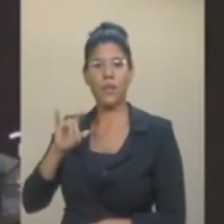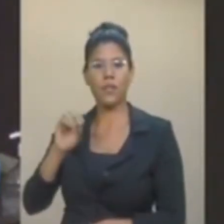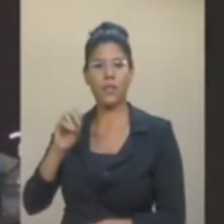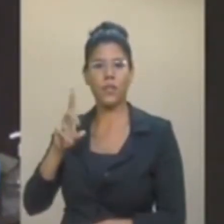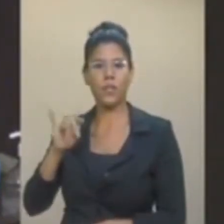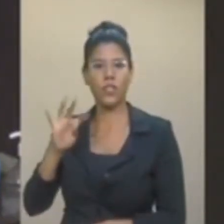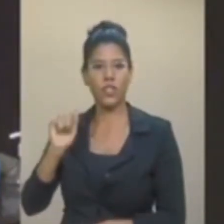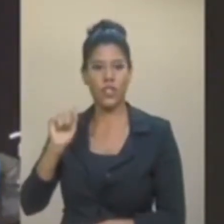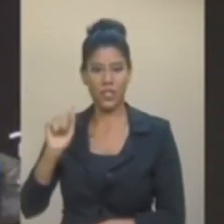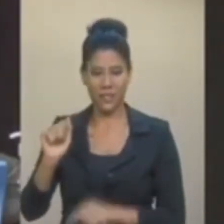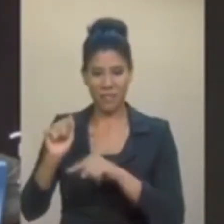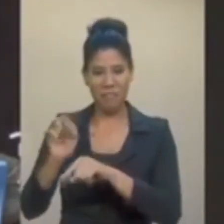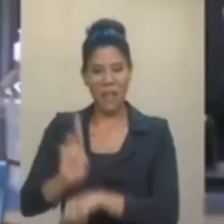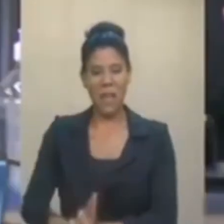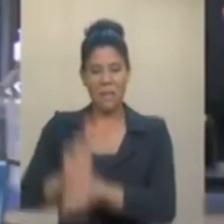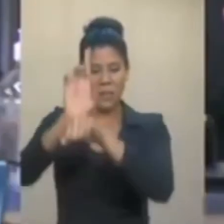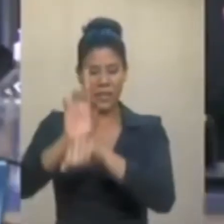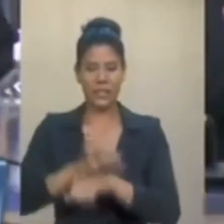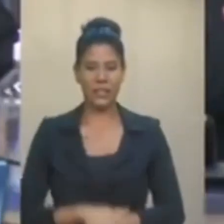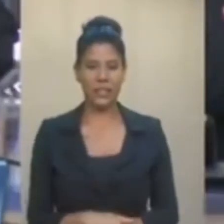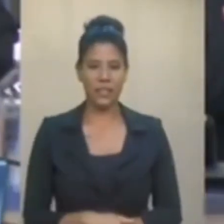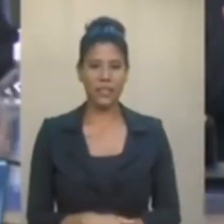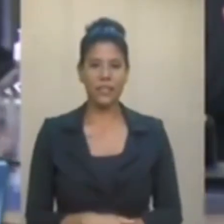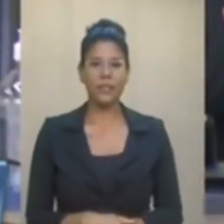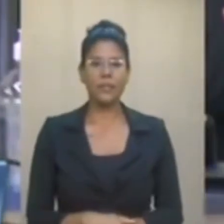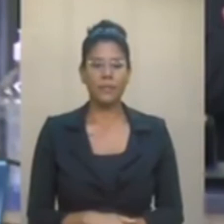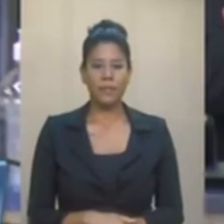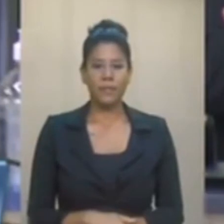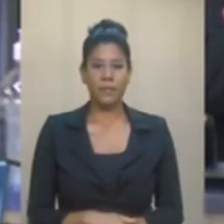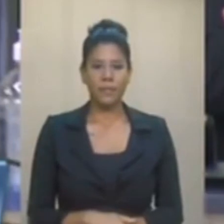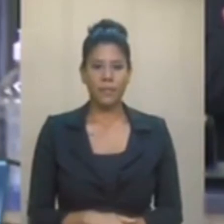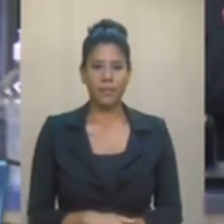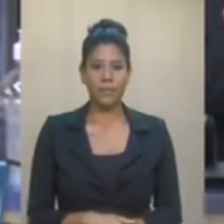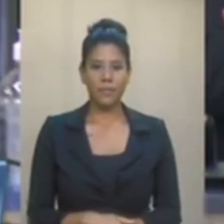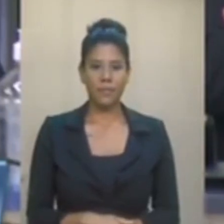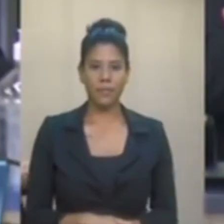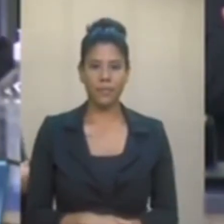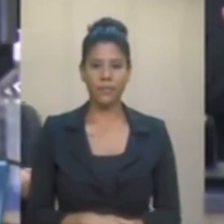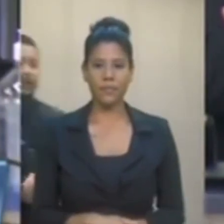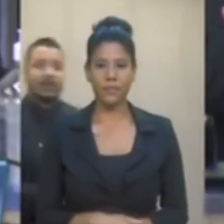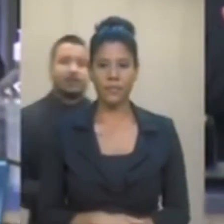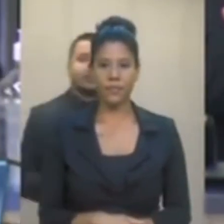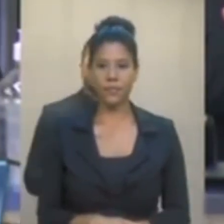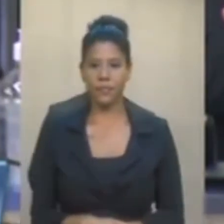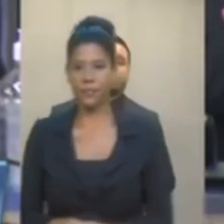obrigado. A presidência toma conhecimento do vosso pronunciamento, se associa